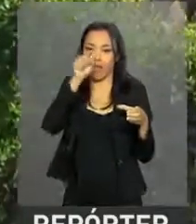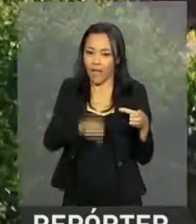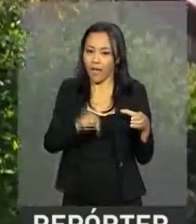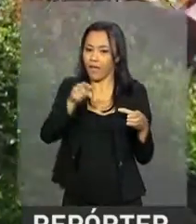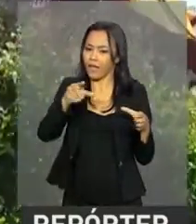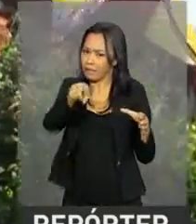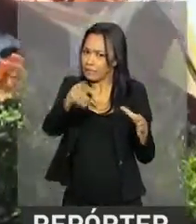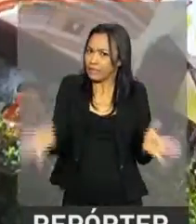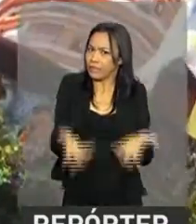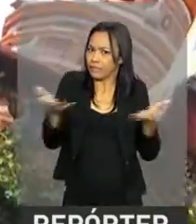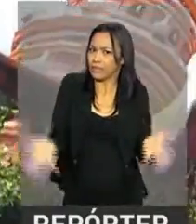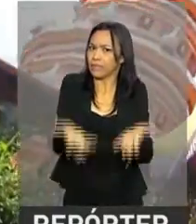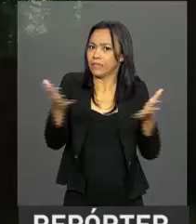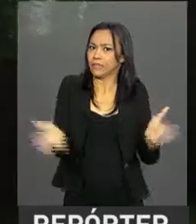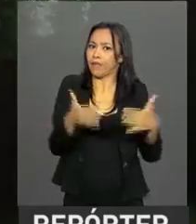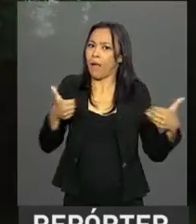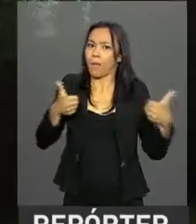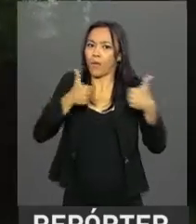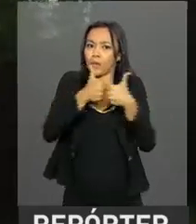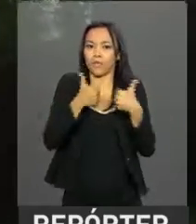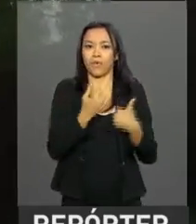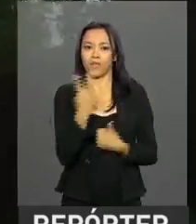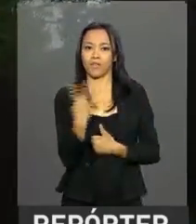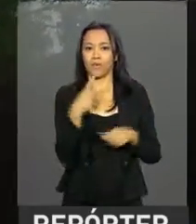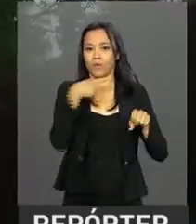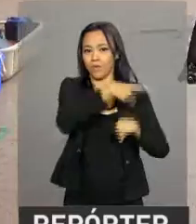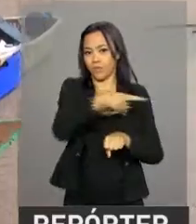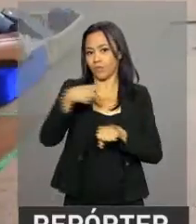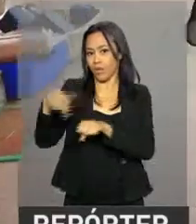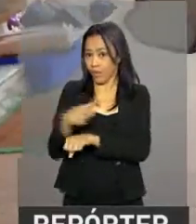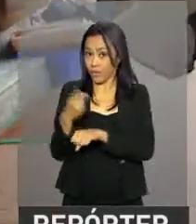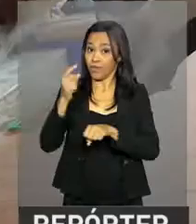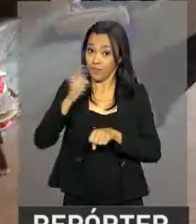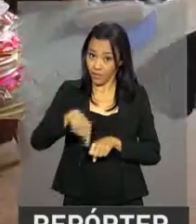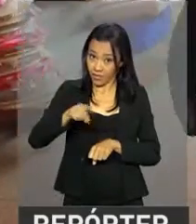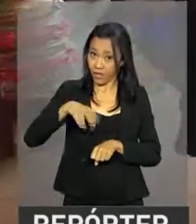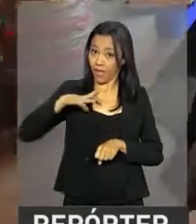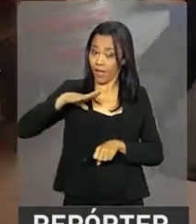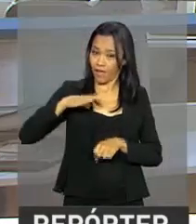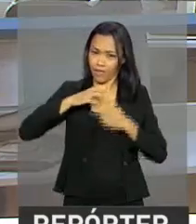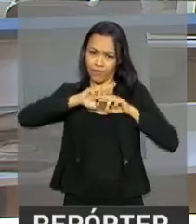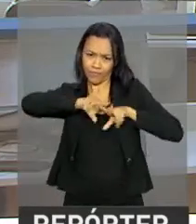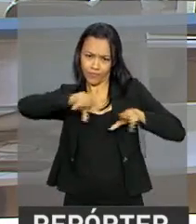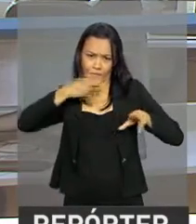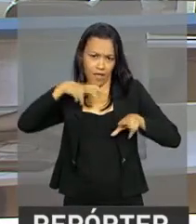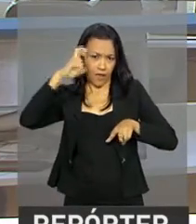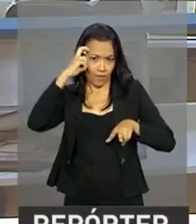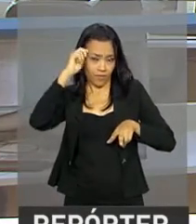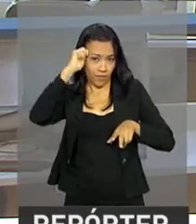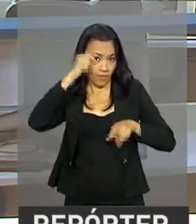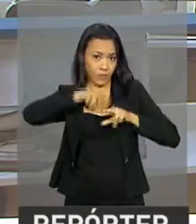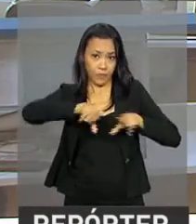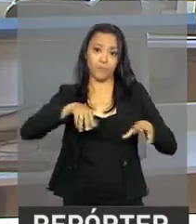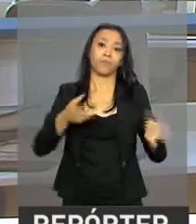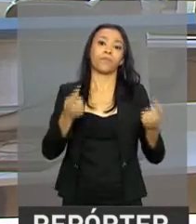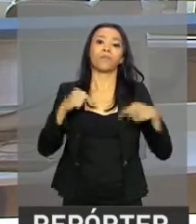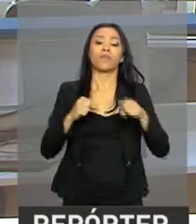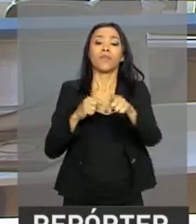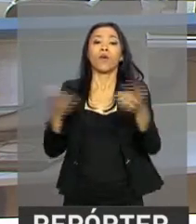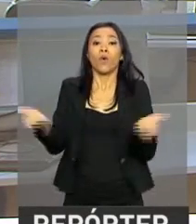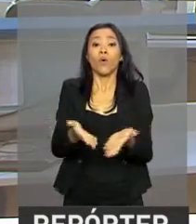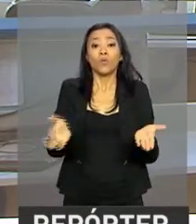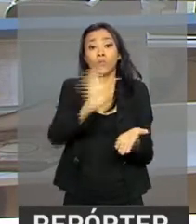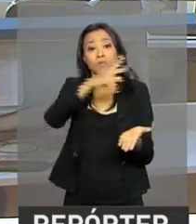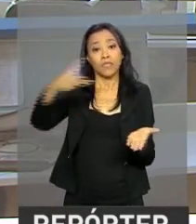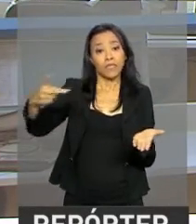grande incentivo para aproximar essas duas democracias multiétnicas ainda mais. E hoje o presidente Michel Temer